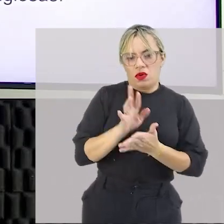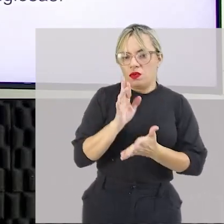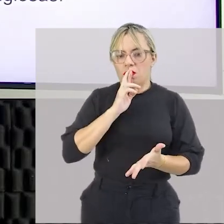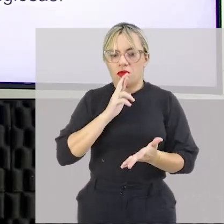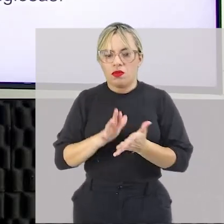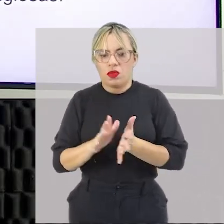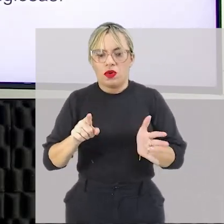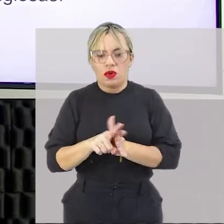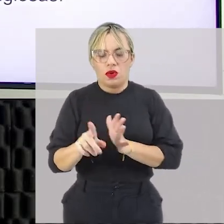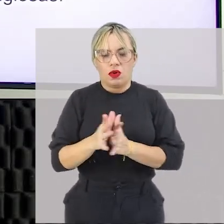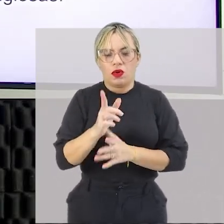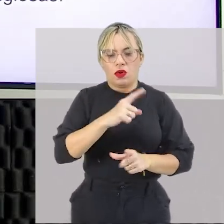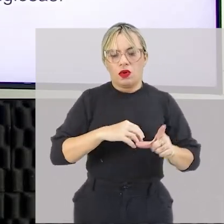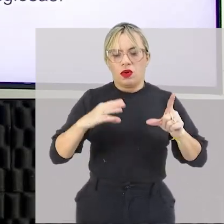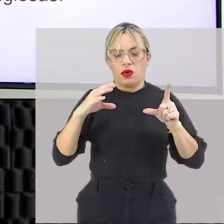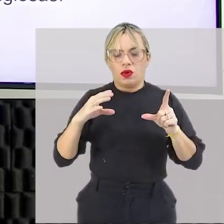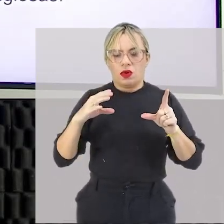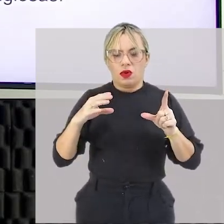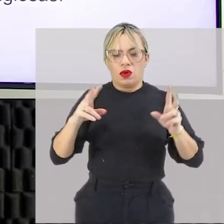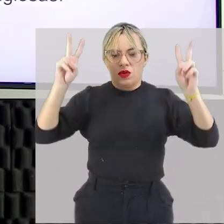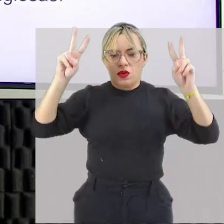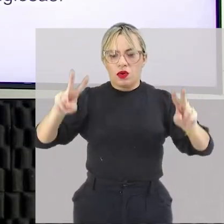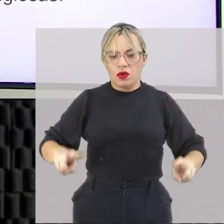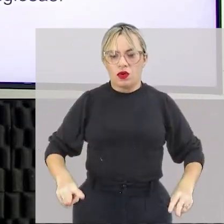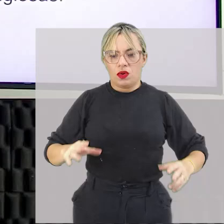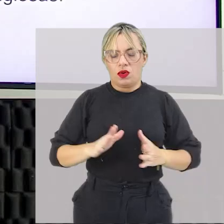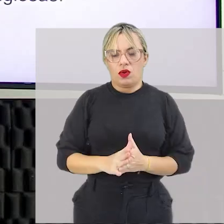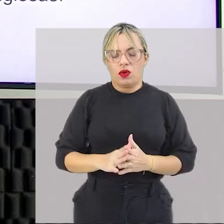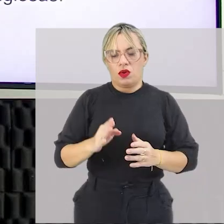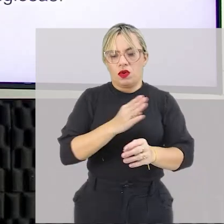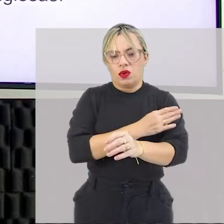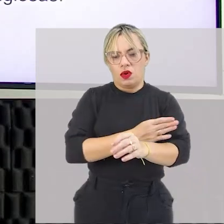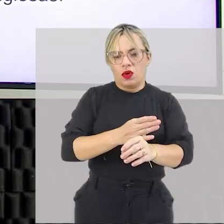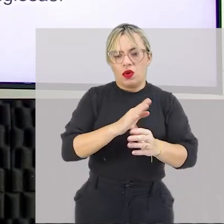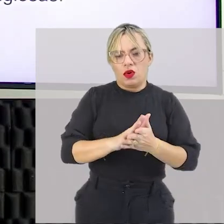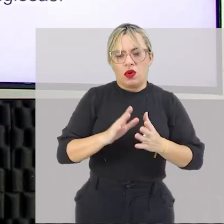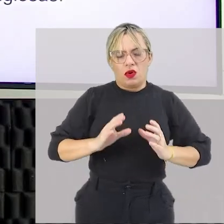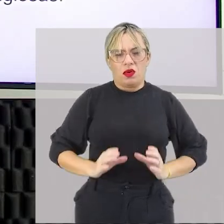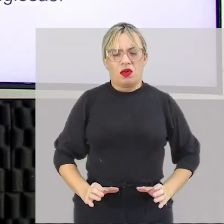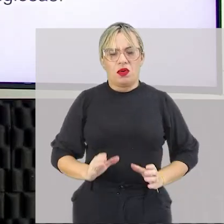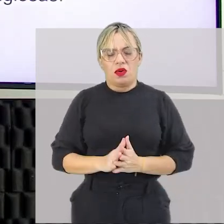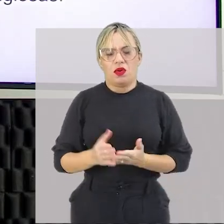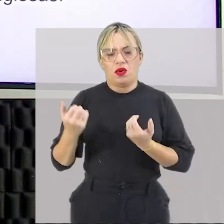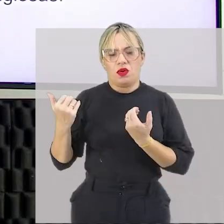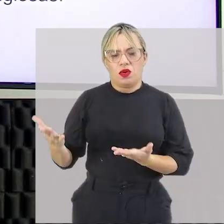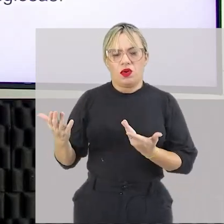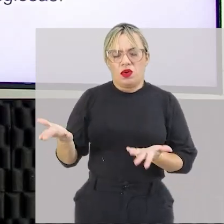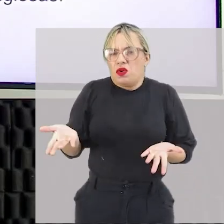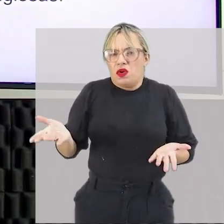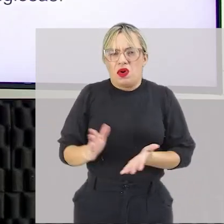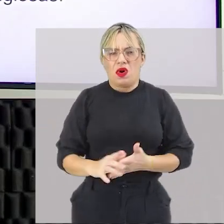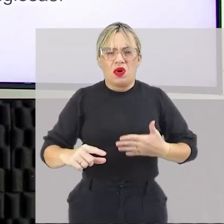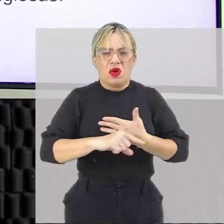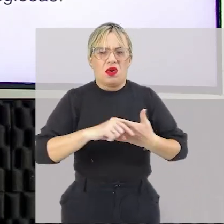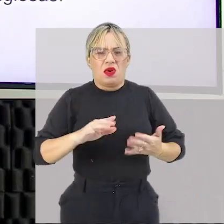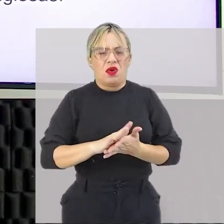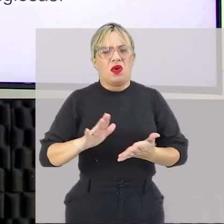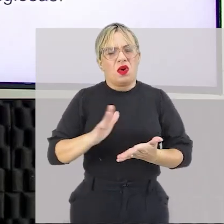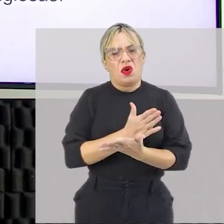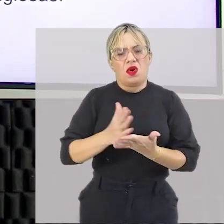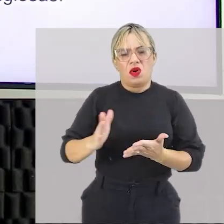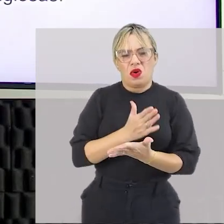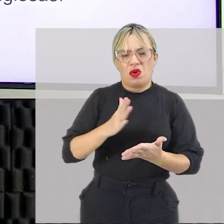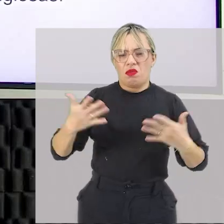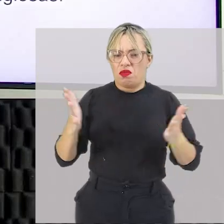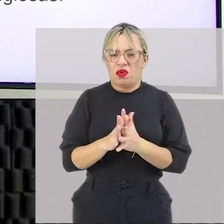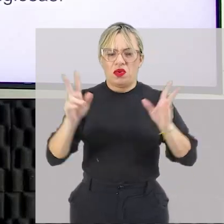perguntado. Desvalorização dos comportamentos da juventude. Em algum momento do texto a gente viu o autor desvalorizando o